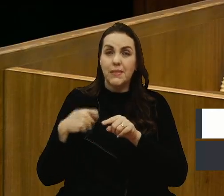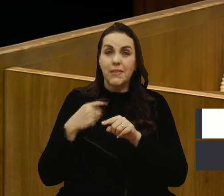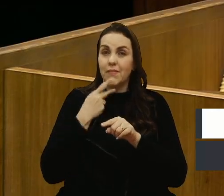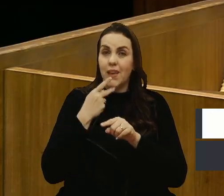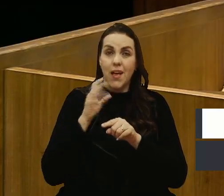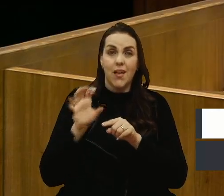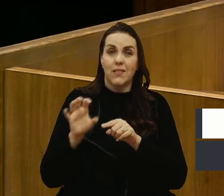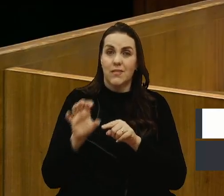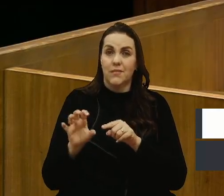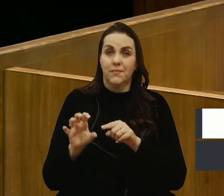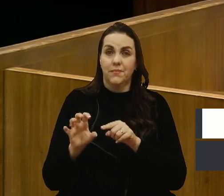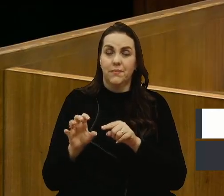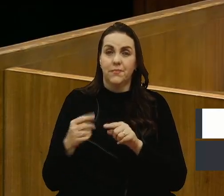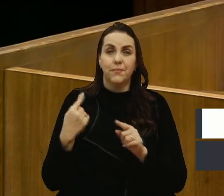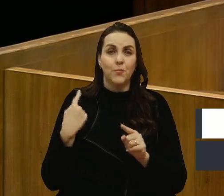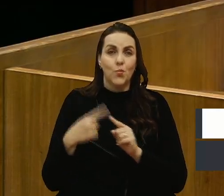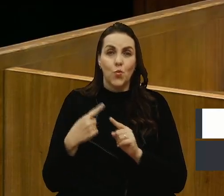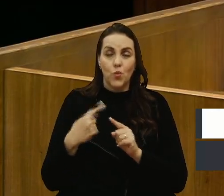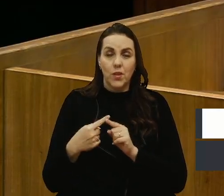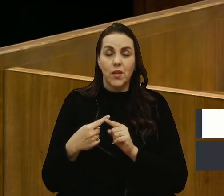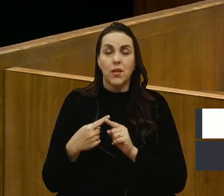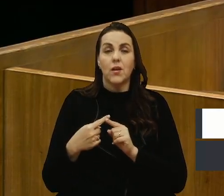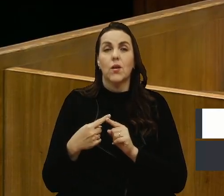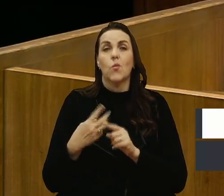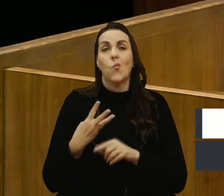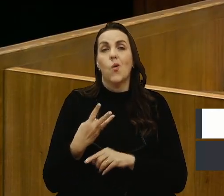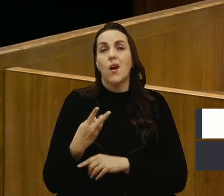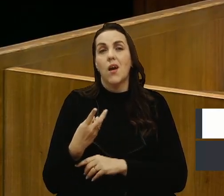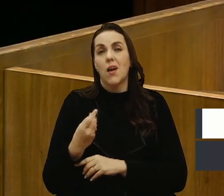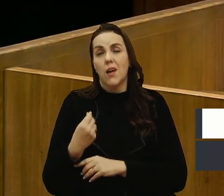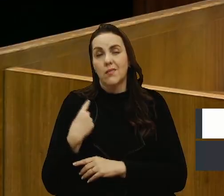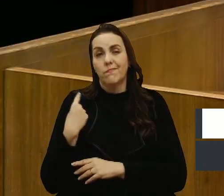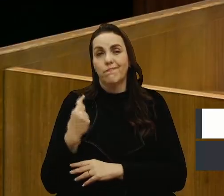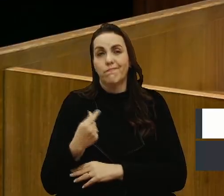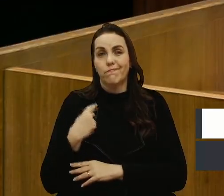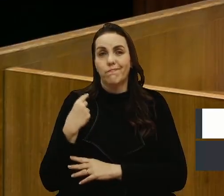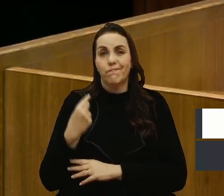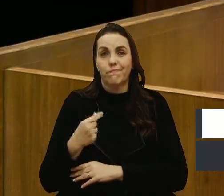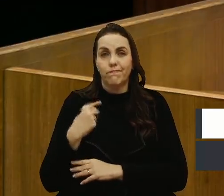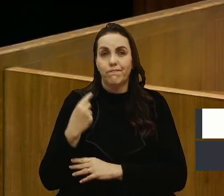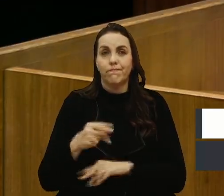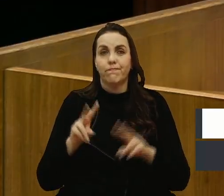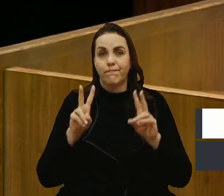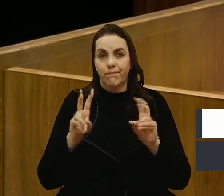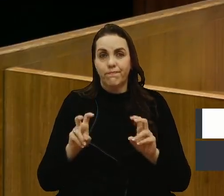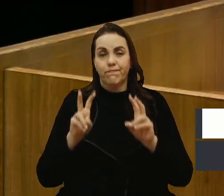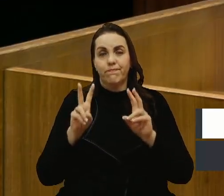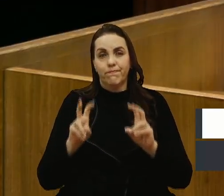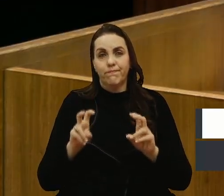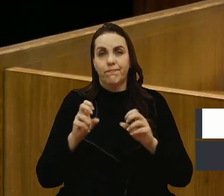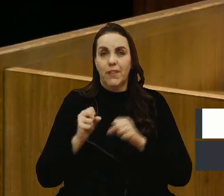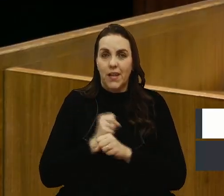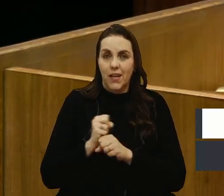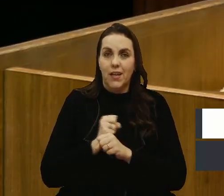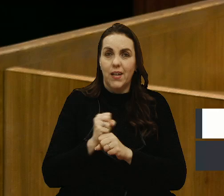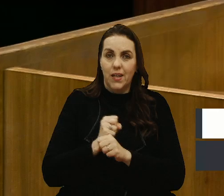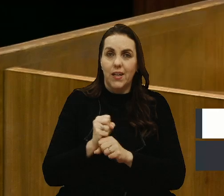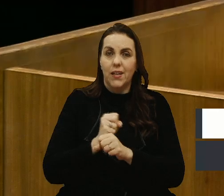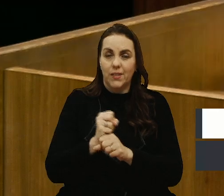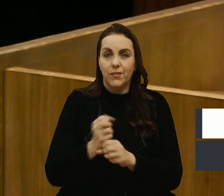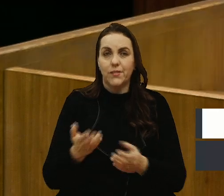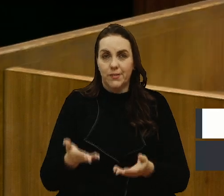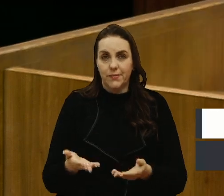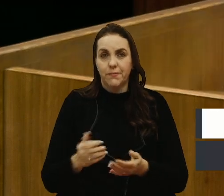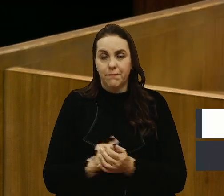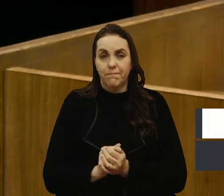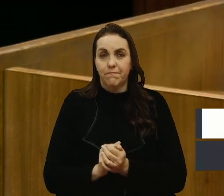termo. Porque quanto a gente fala disso aqui nesses anos todos, né? E é um tema que